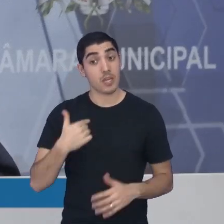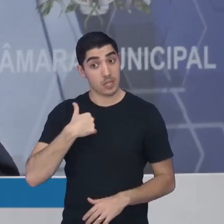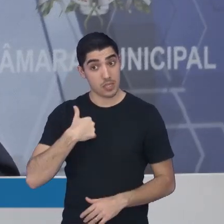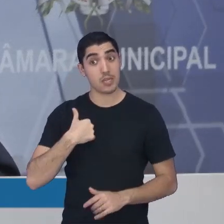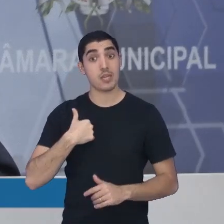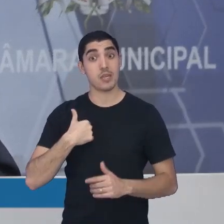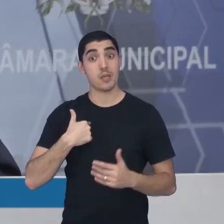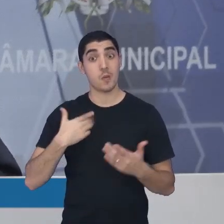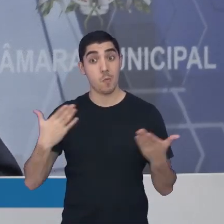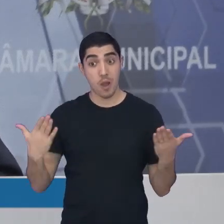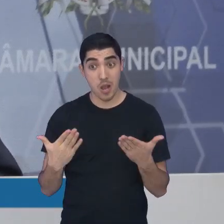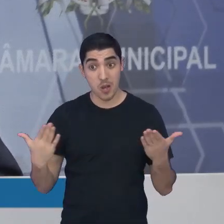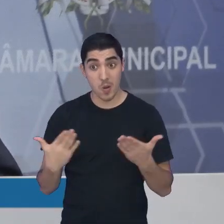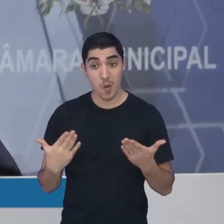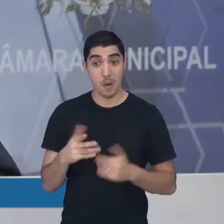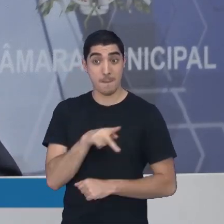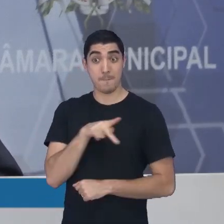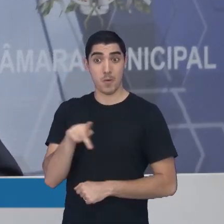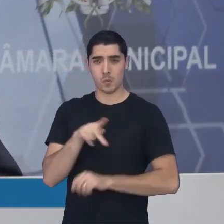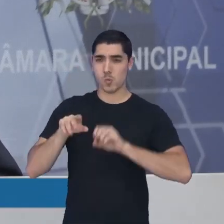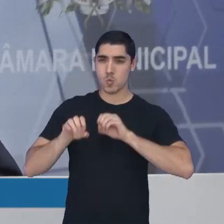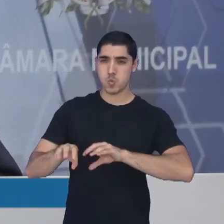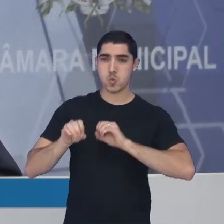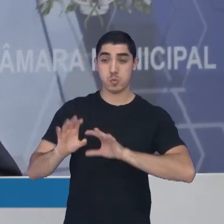professor há 38 anos,